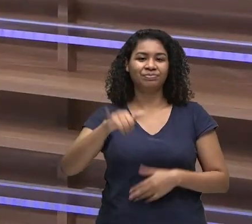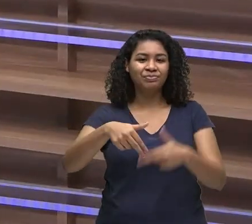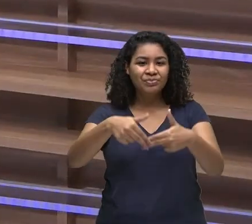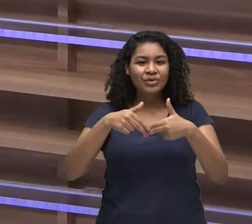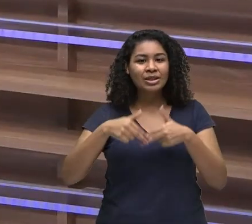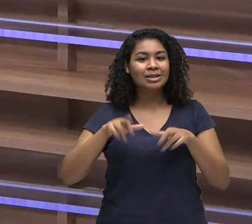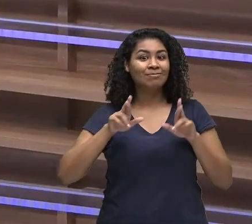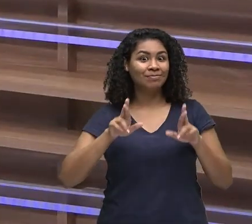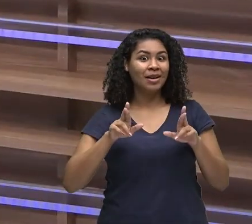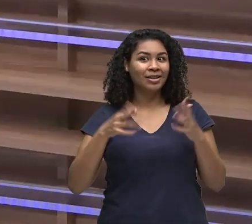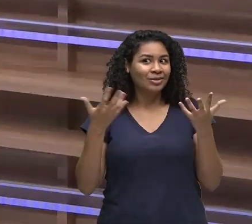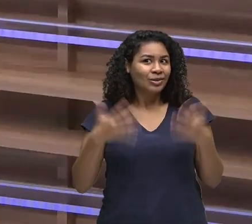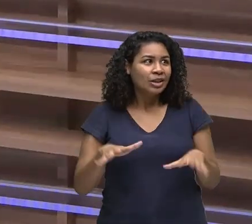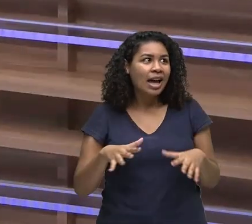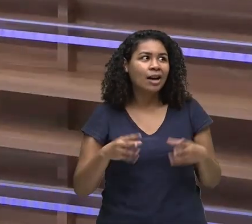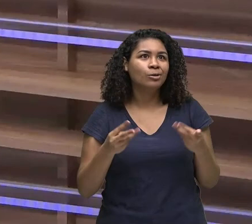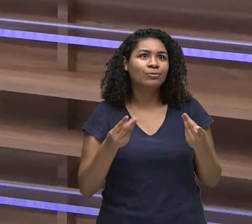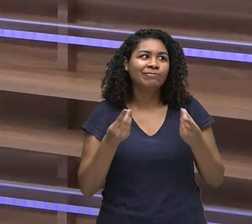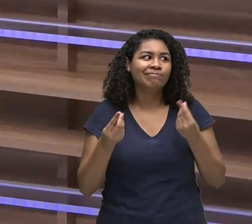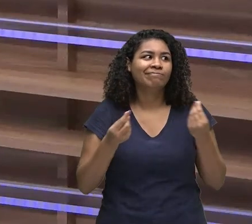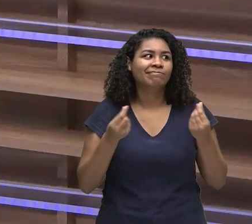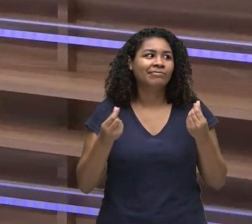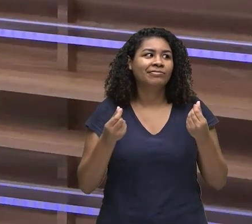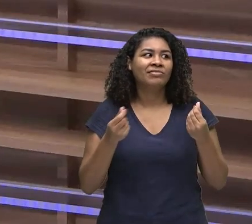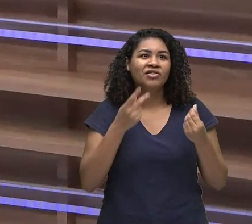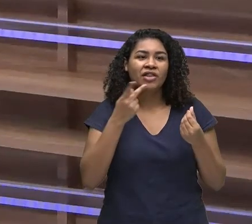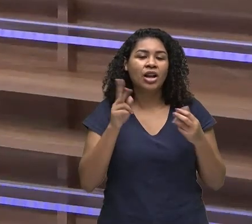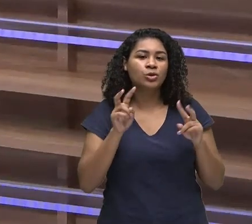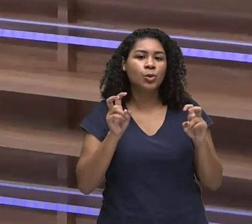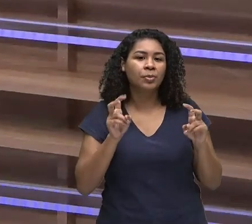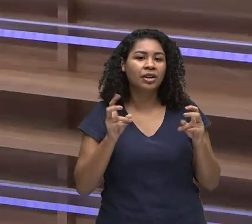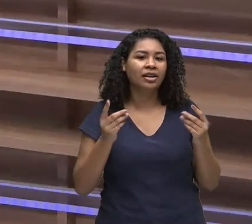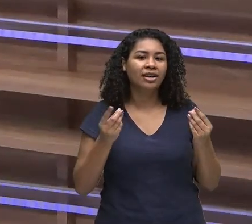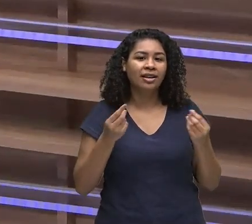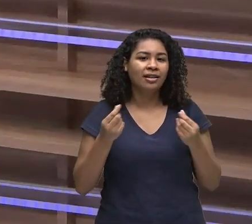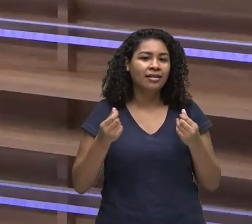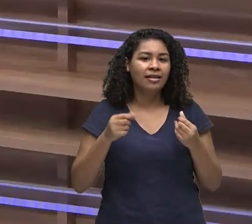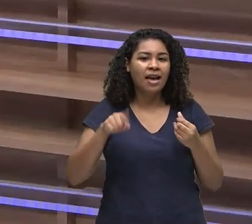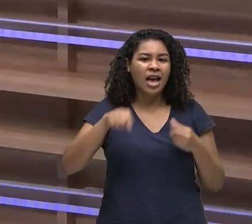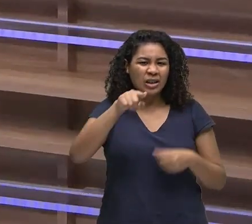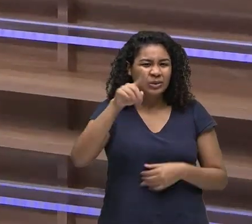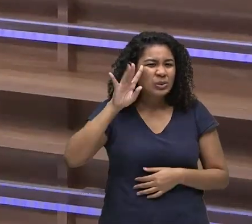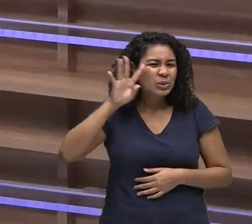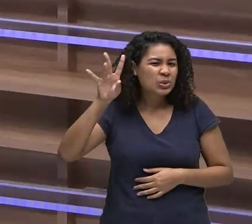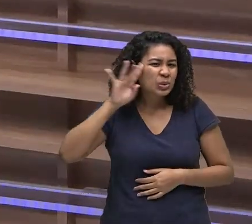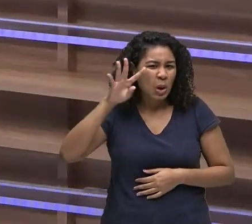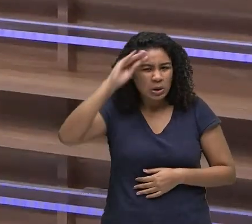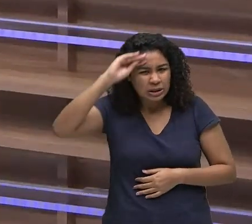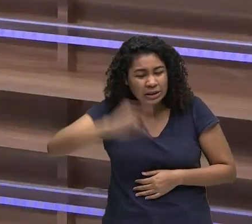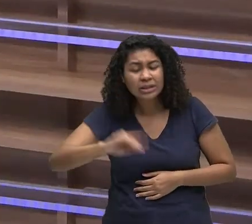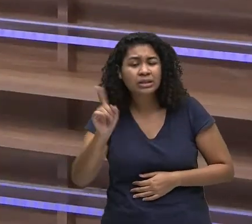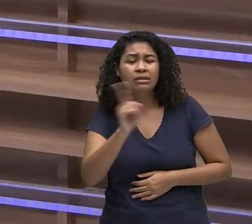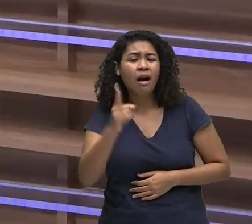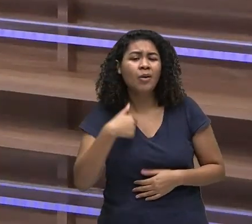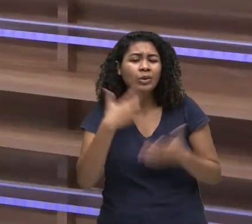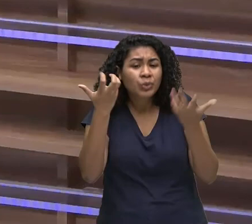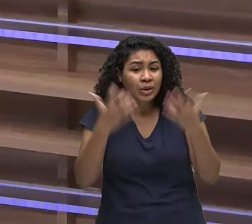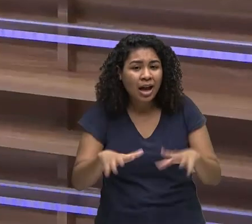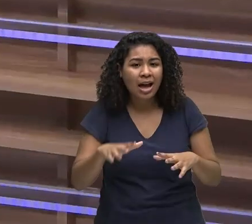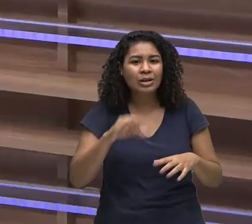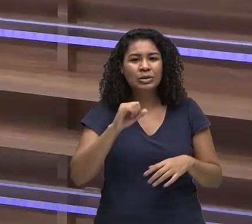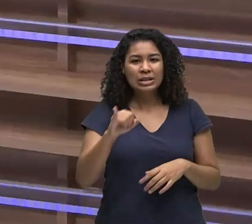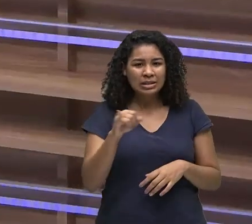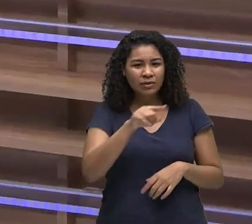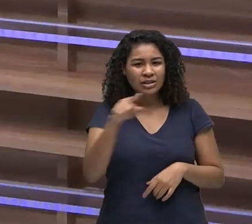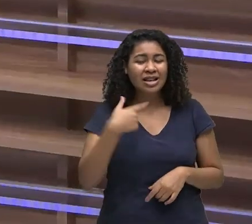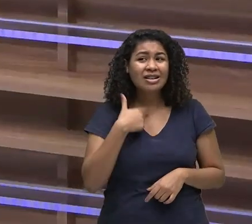espero não ter feito nenhum discurso que vá, de alguma forma, tirar o sonho de alguém. Não foi essa a intenção. Se porventura